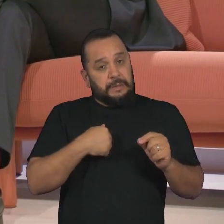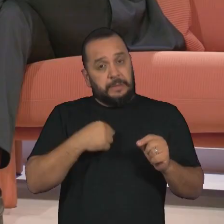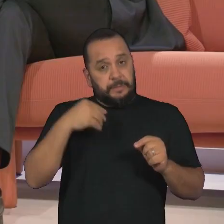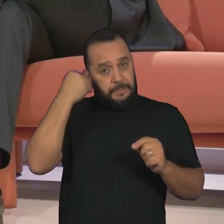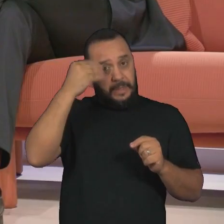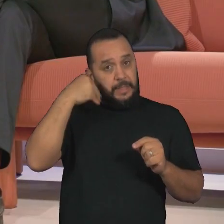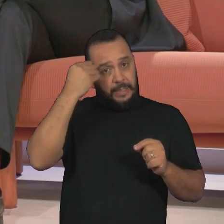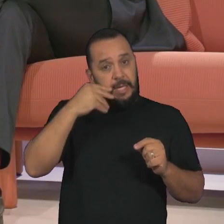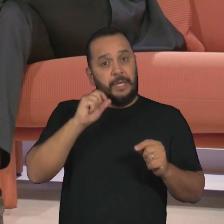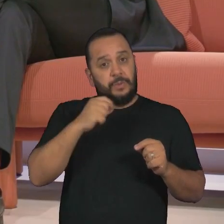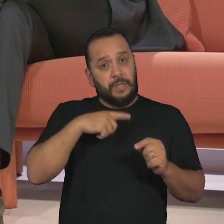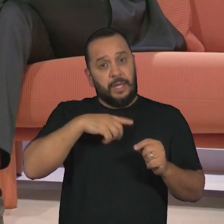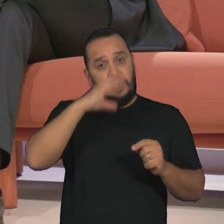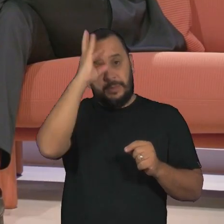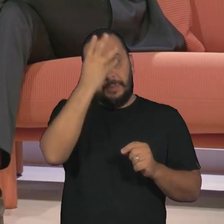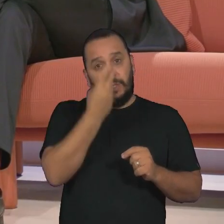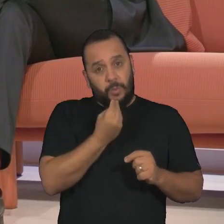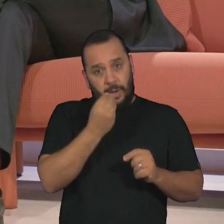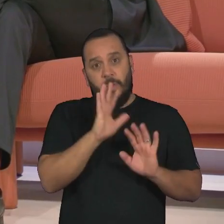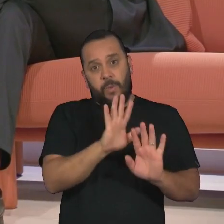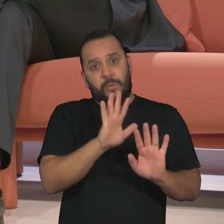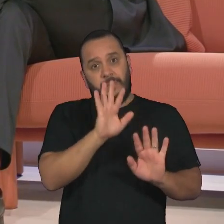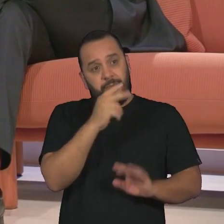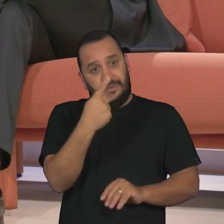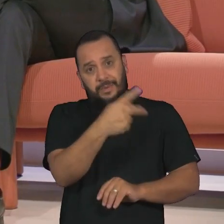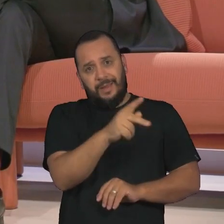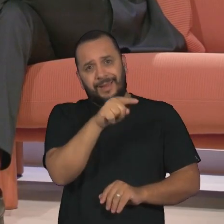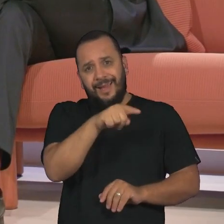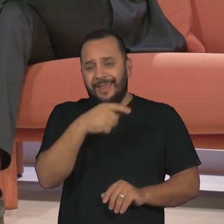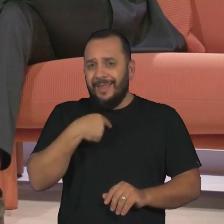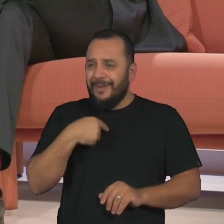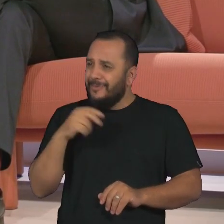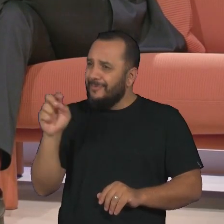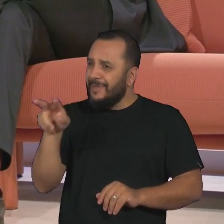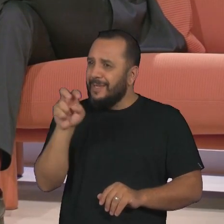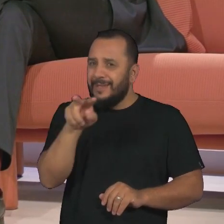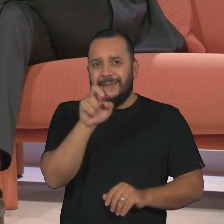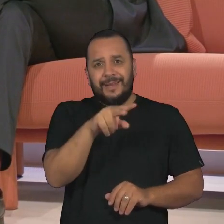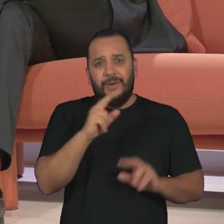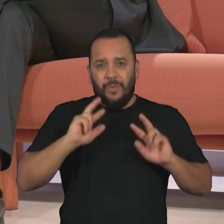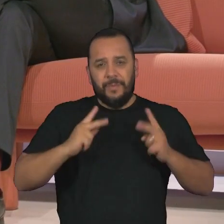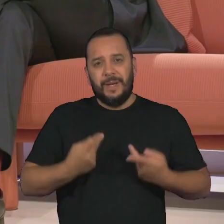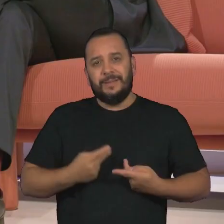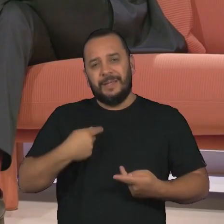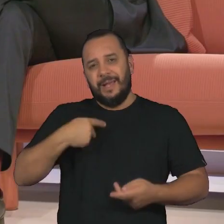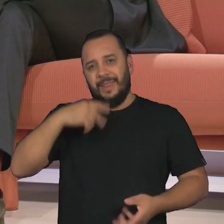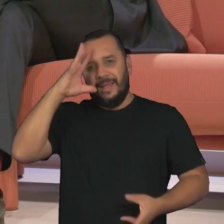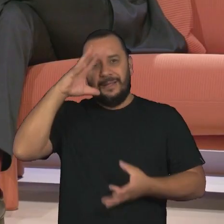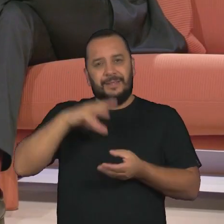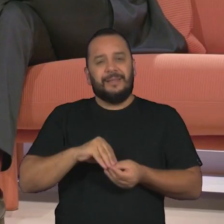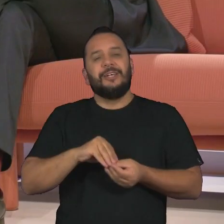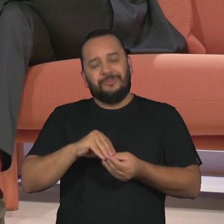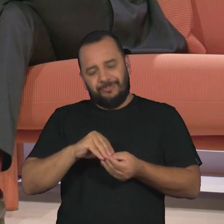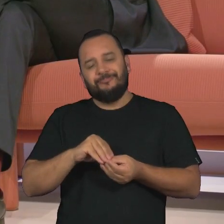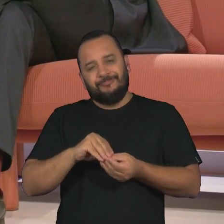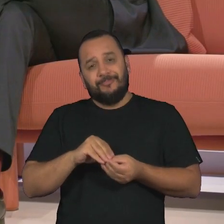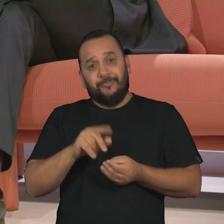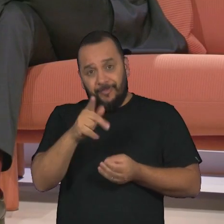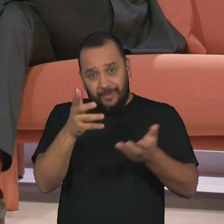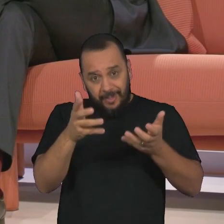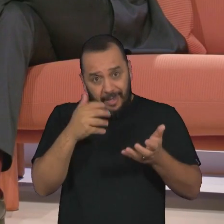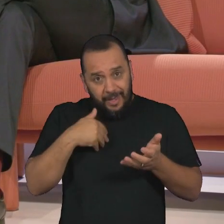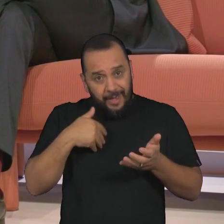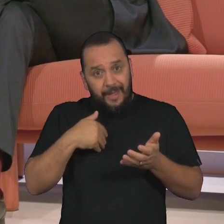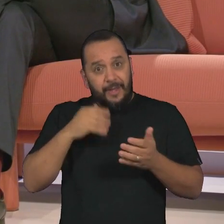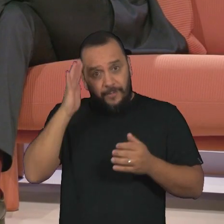imensa de compreensão das atitudes humanas. Então, quem quiser se aprofundar um pouquinho mais de filosofia, fica aqui a